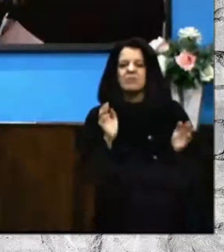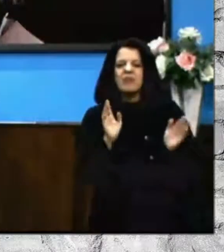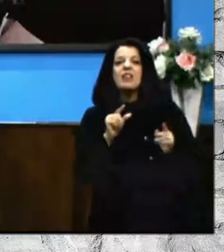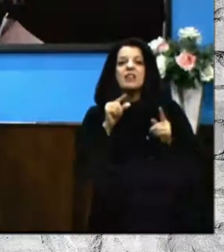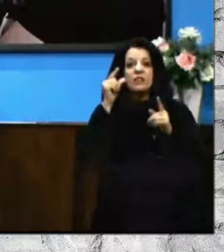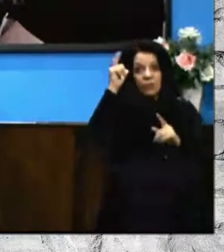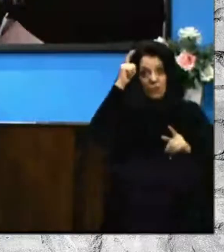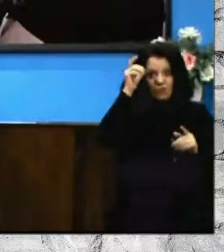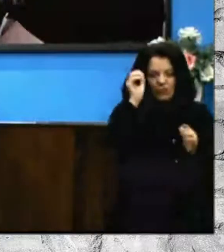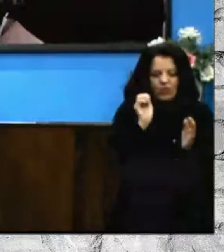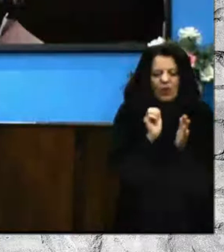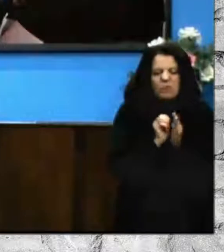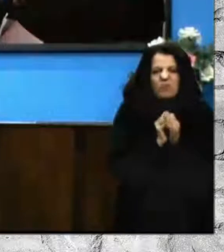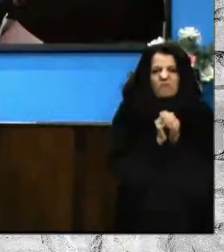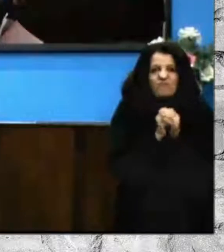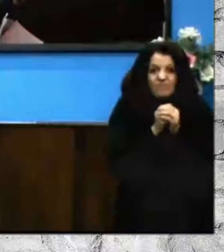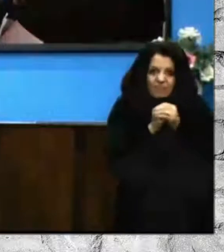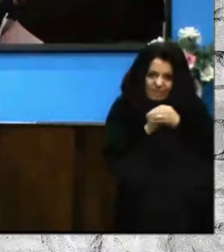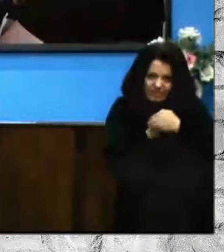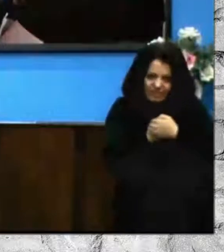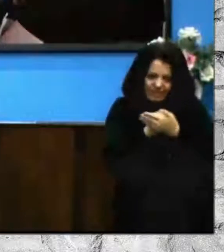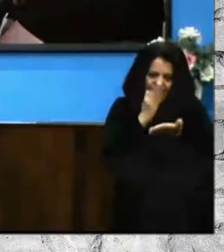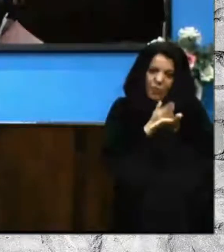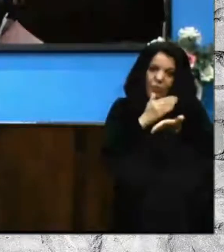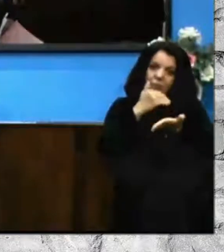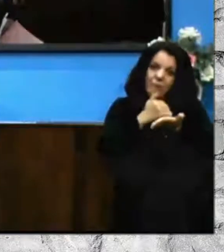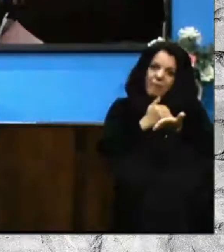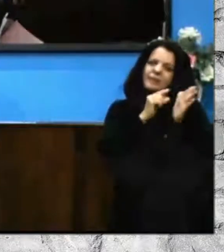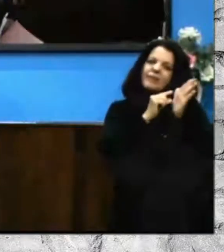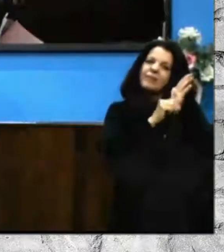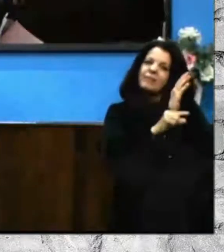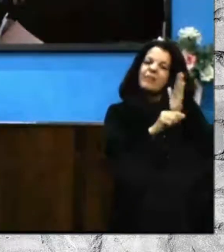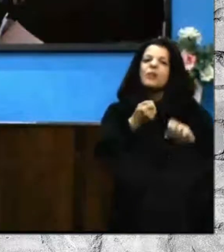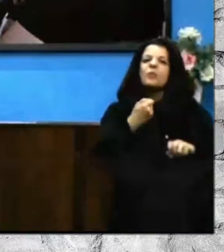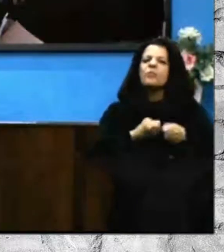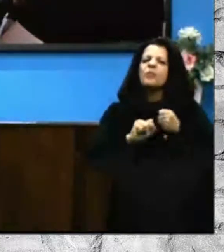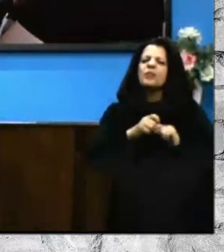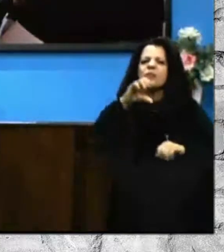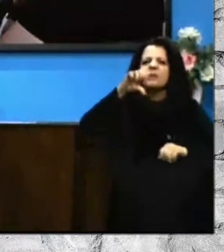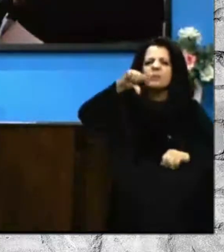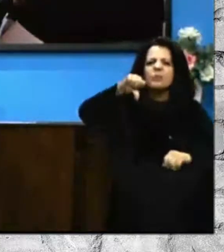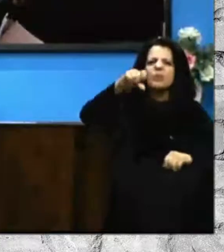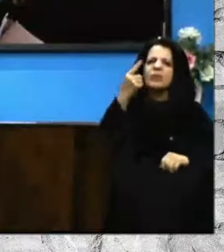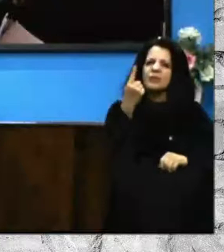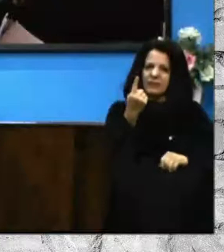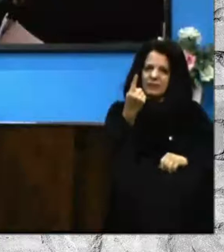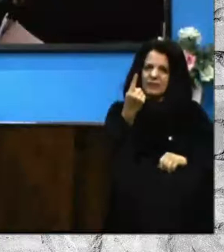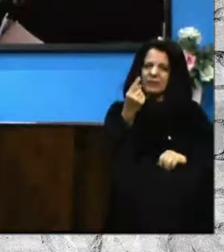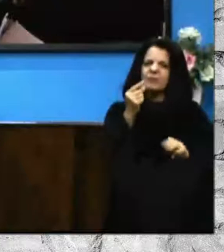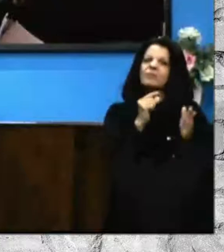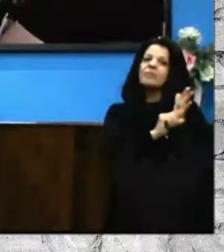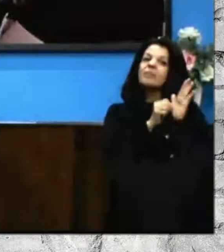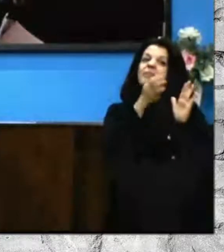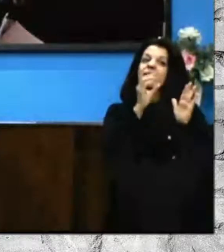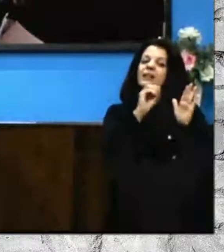é? Um trechinho do versículo. Porque lá no Salmo 91, 10 e 11, tem um trechinho